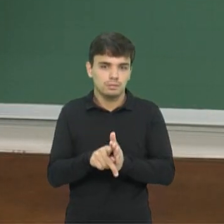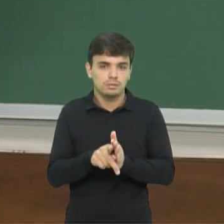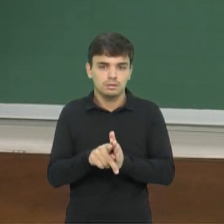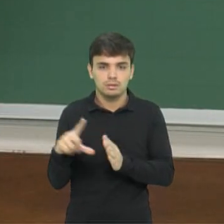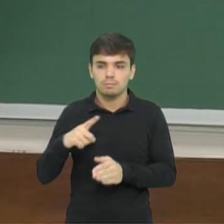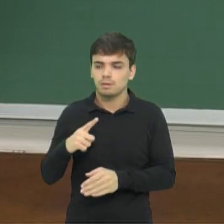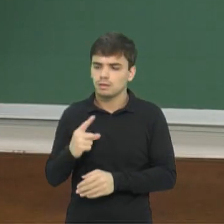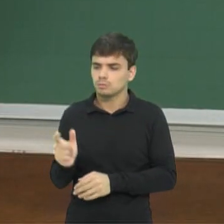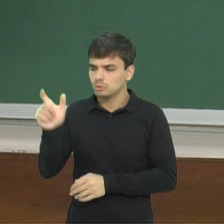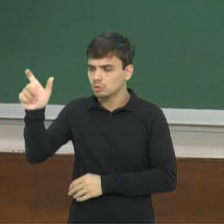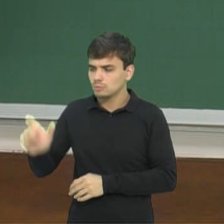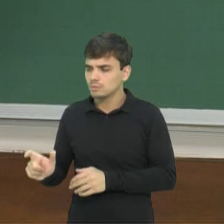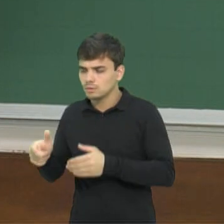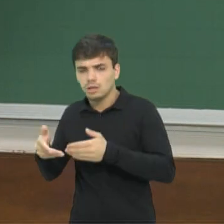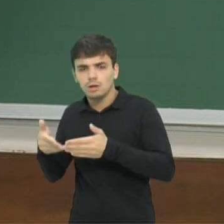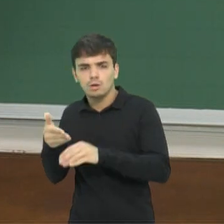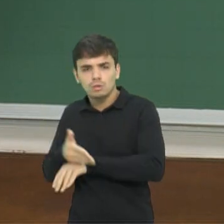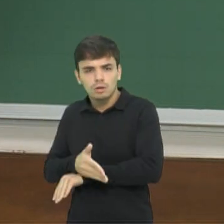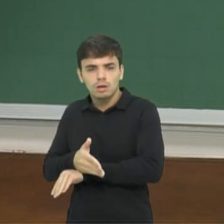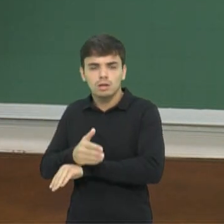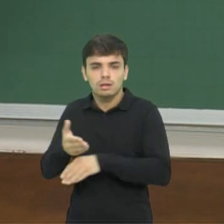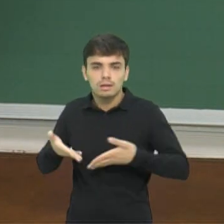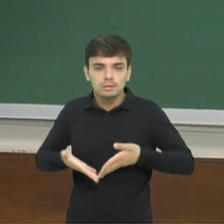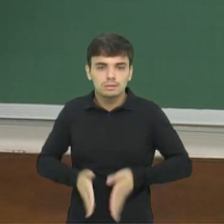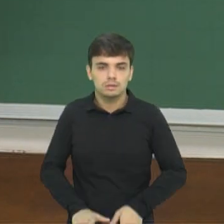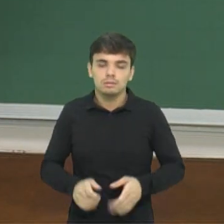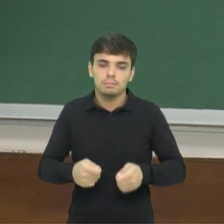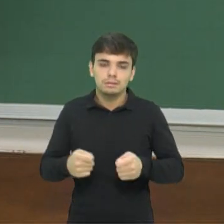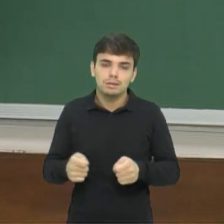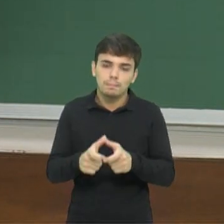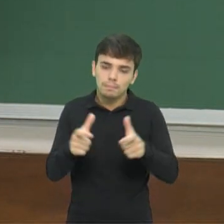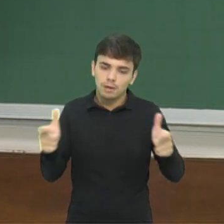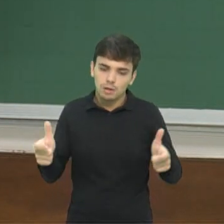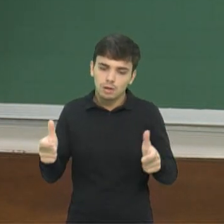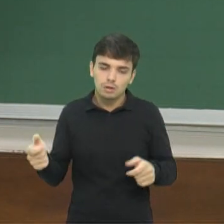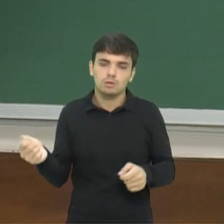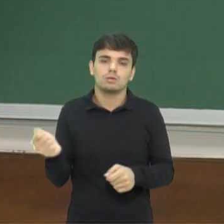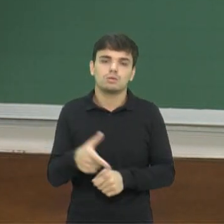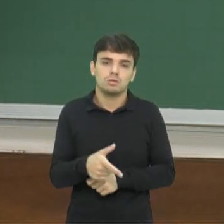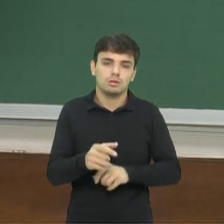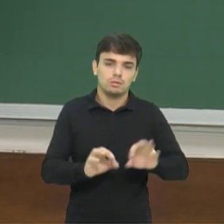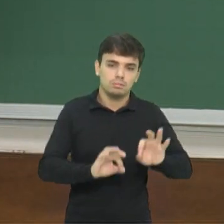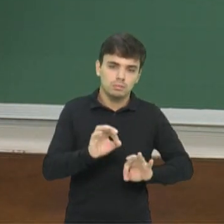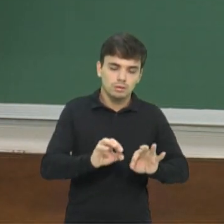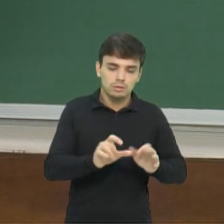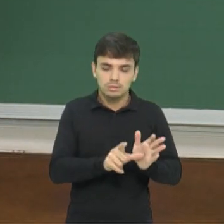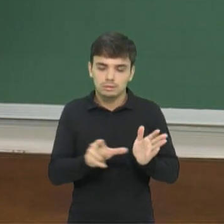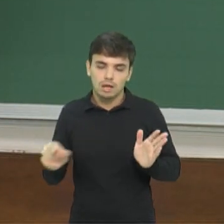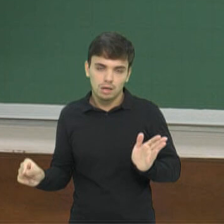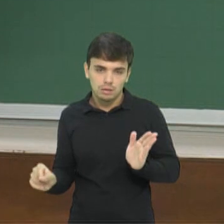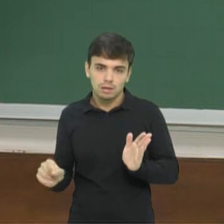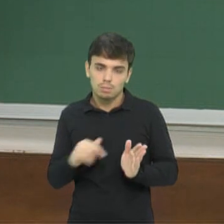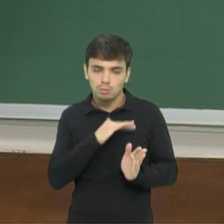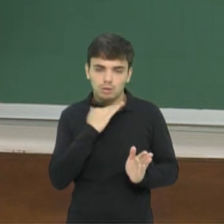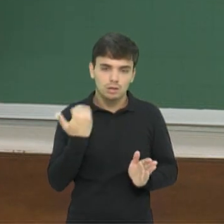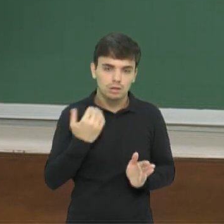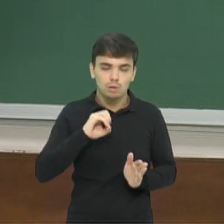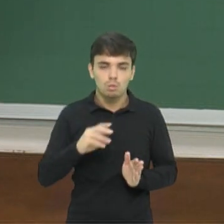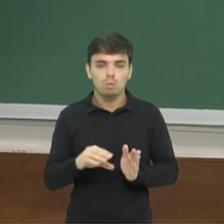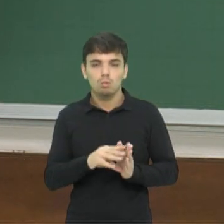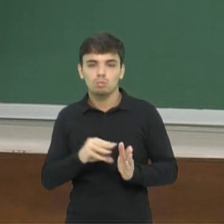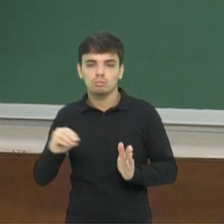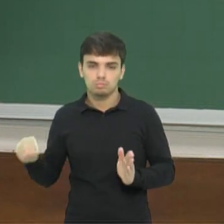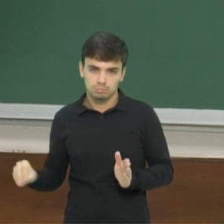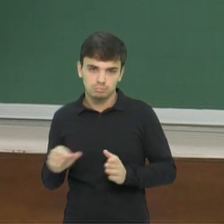estão entrando, seja nascendo ou imigrando para a região, tem que ser maior do que a taxa de organismos que estão saindo, seja por mortalidade ou porque